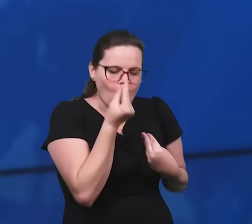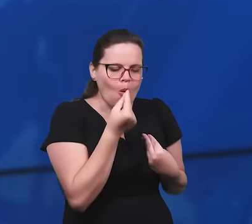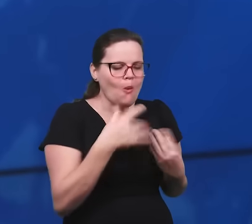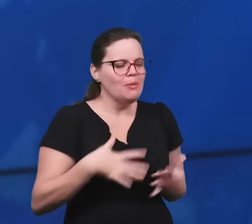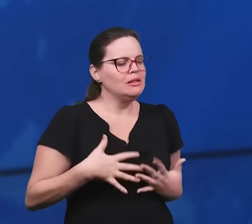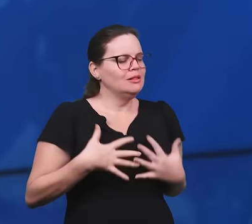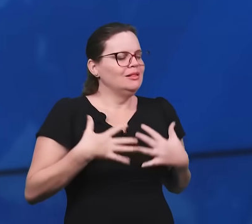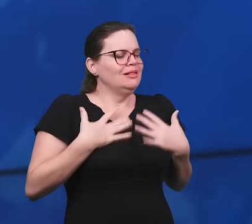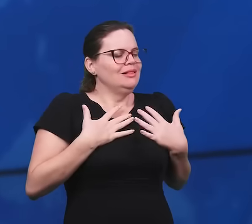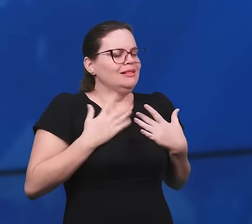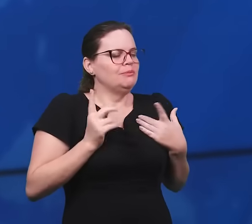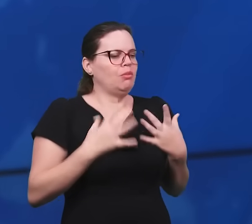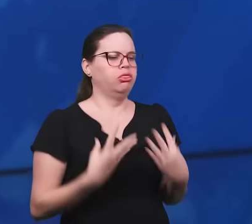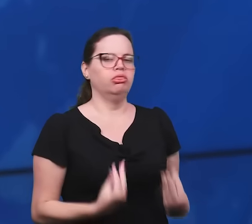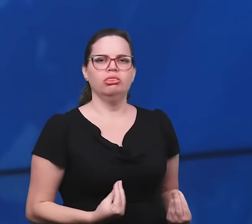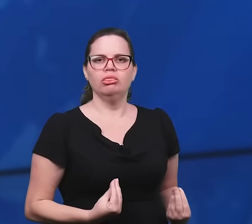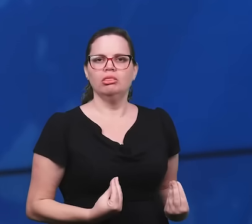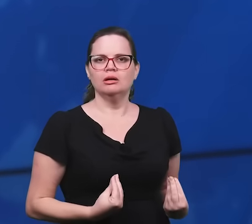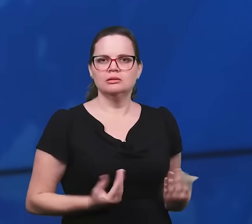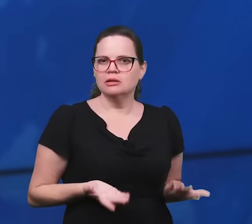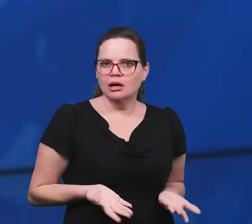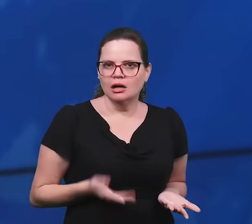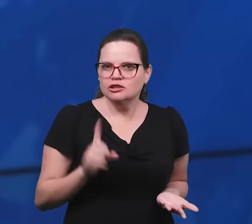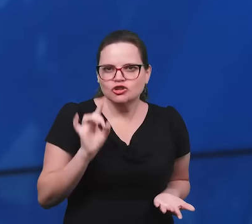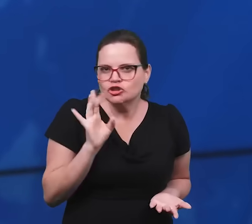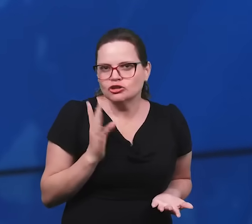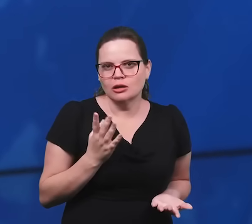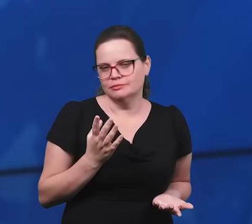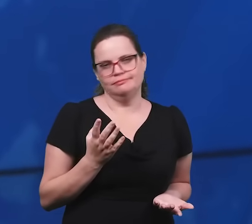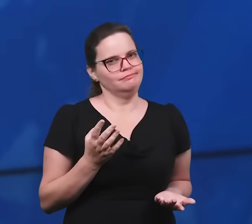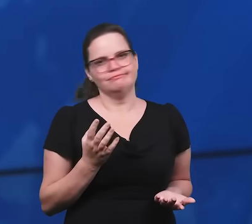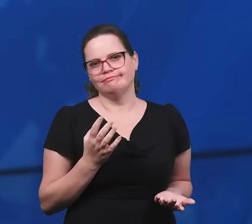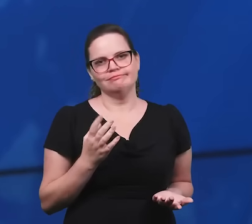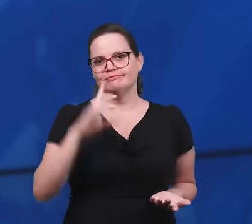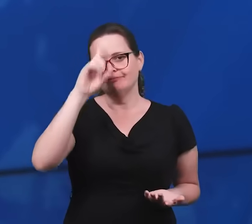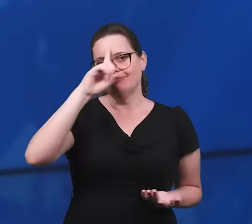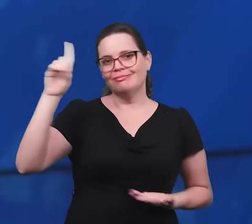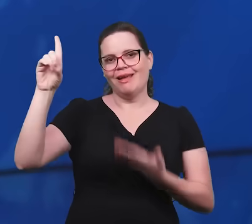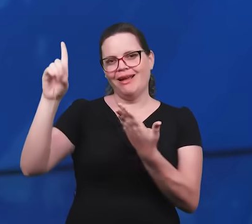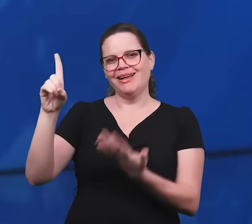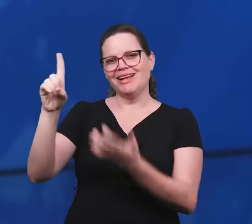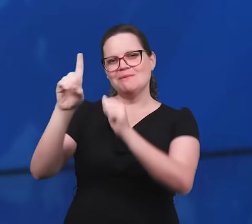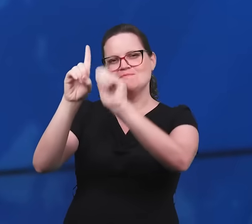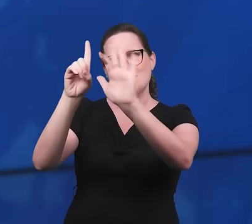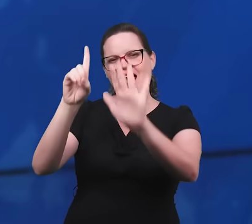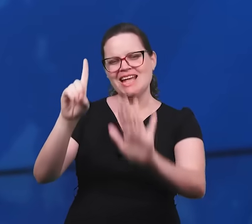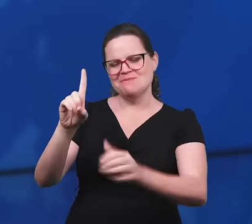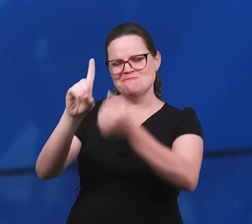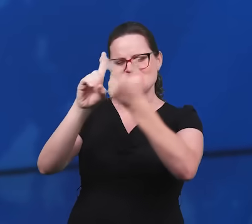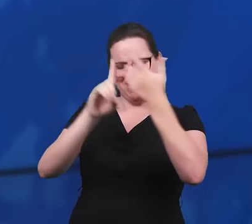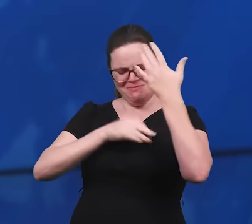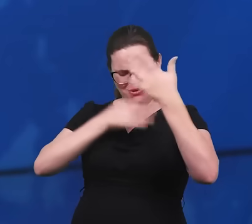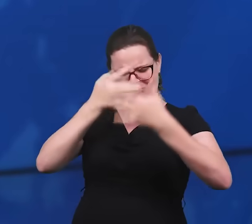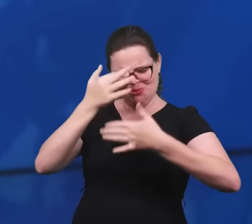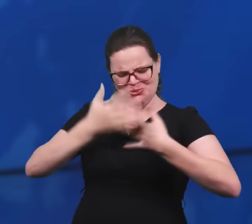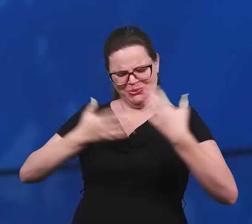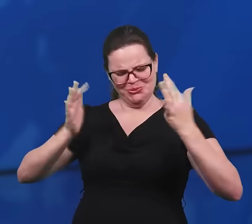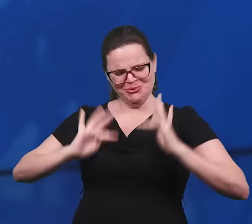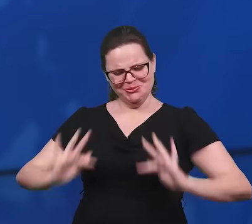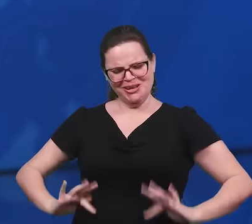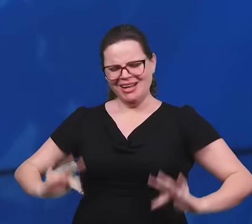de prazer. Não! Jesus quer nos dar a riqueza da sua bênção, porque a bênção do Senhor enriquece e é uma